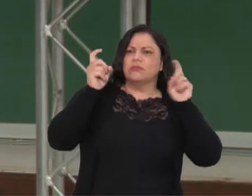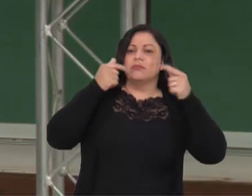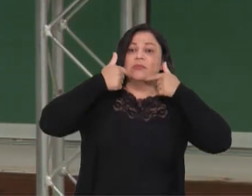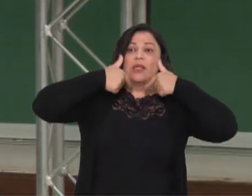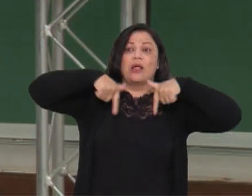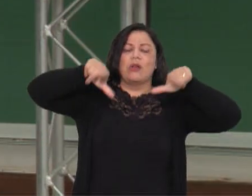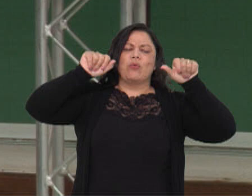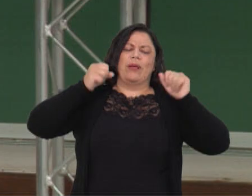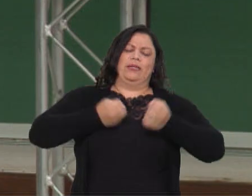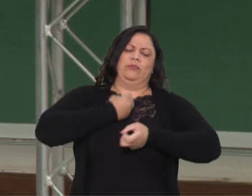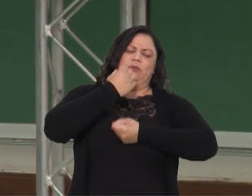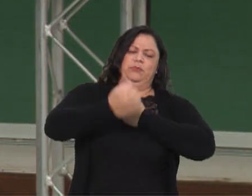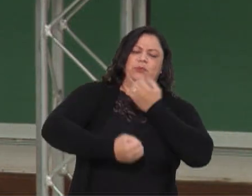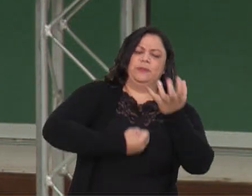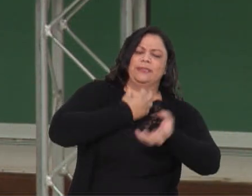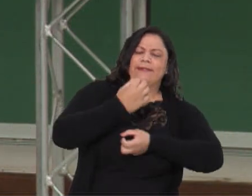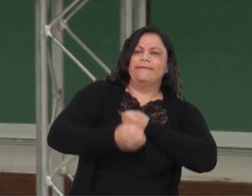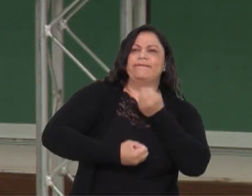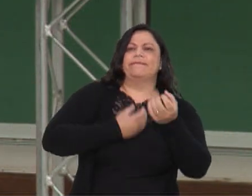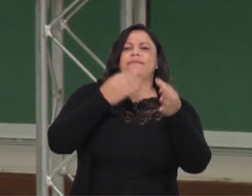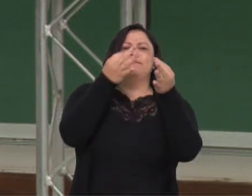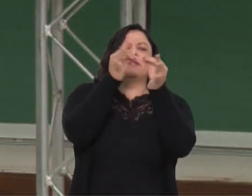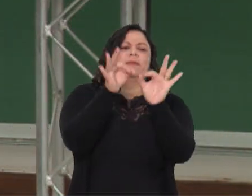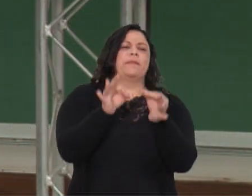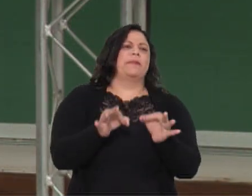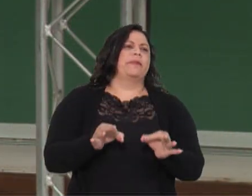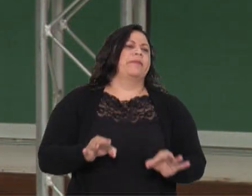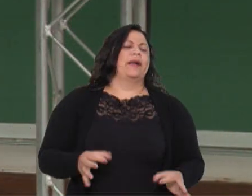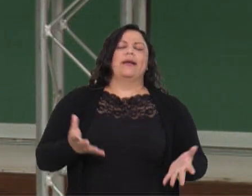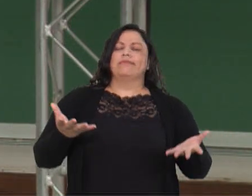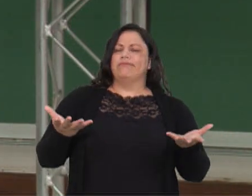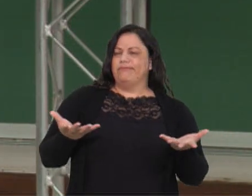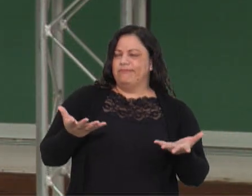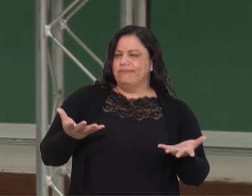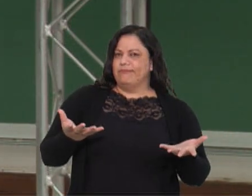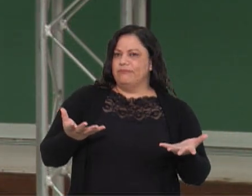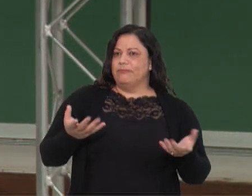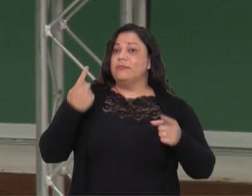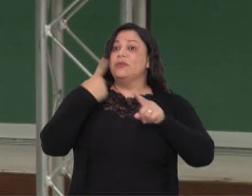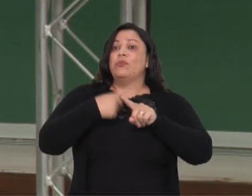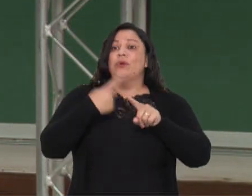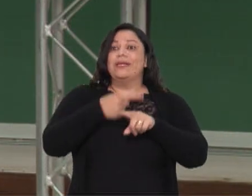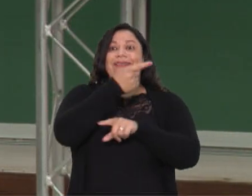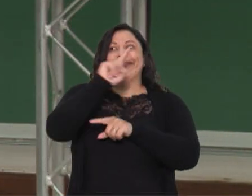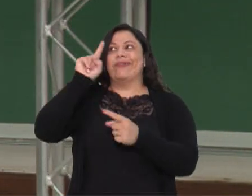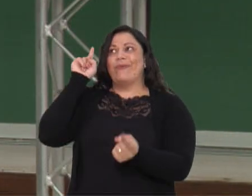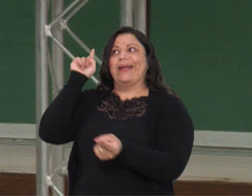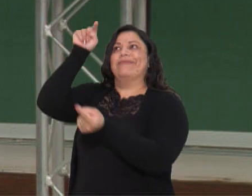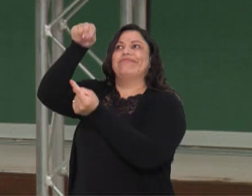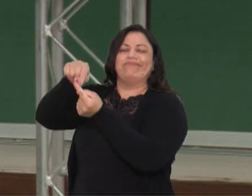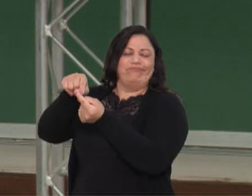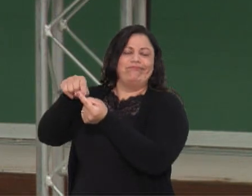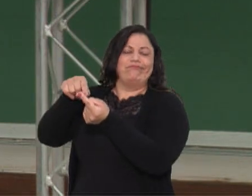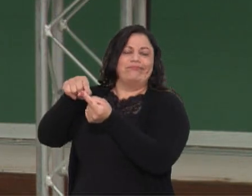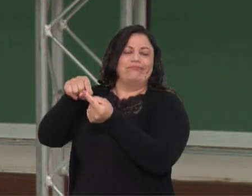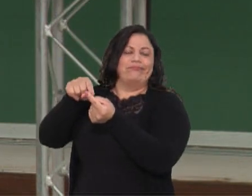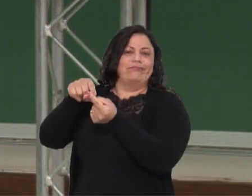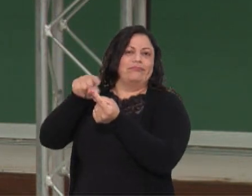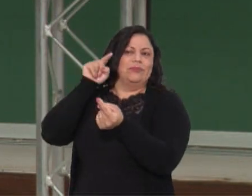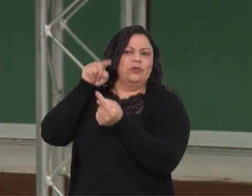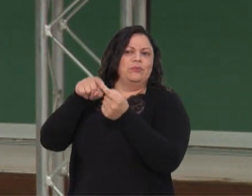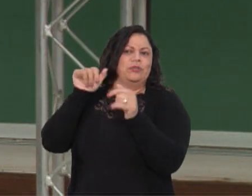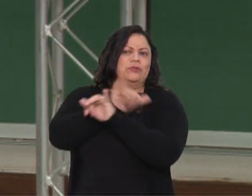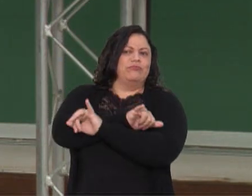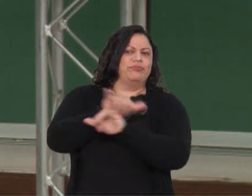mais poética, elaborada. Por quê? Porque não é o objetivo é informar. Então,